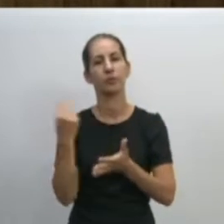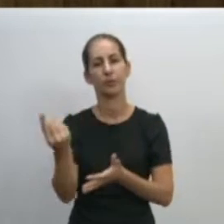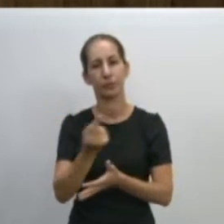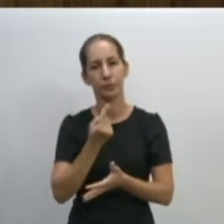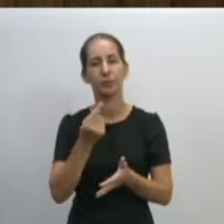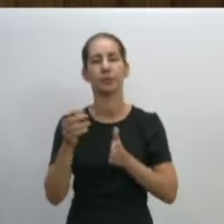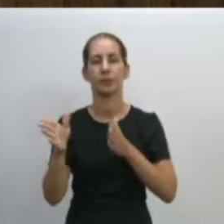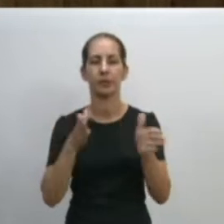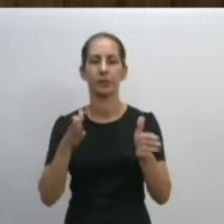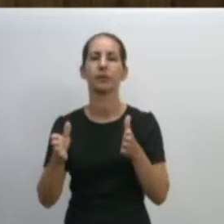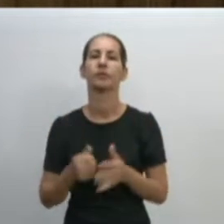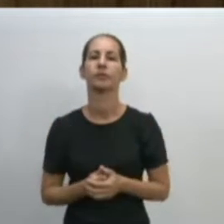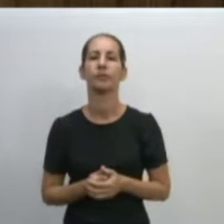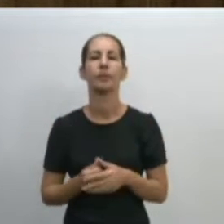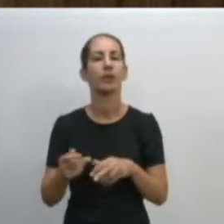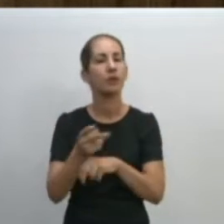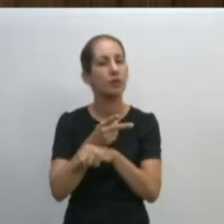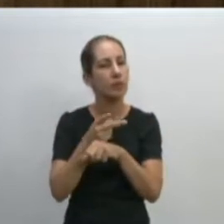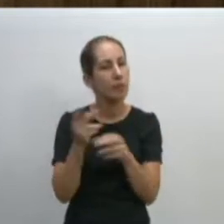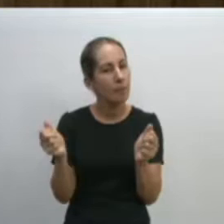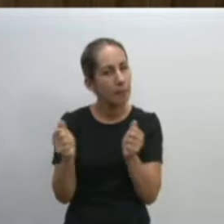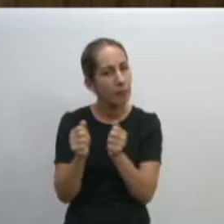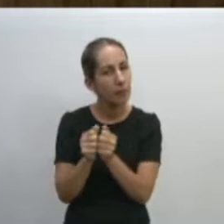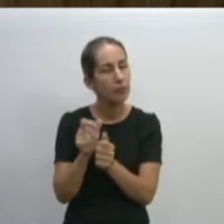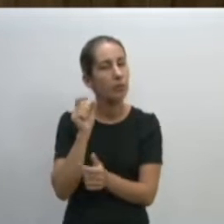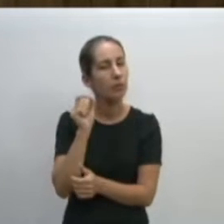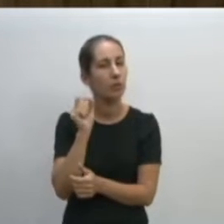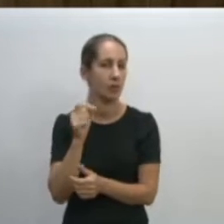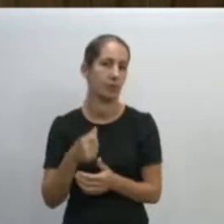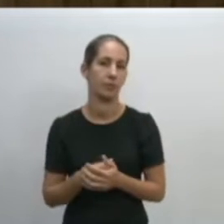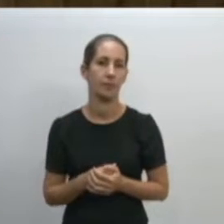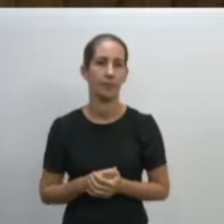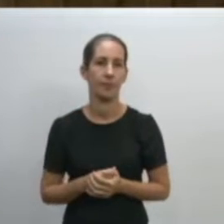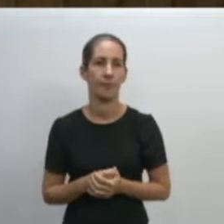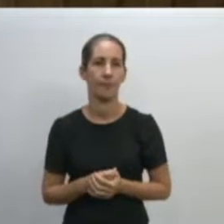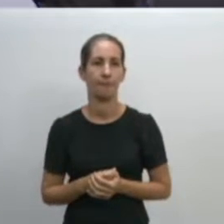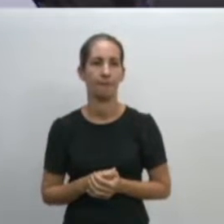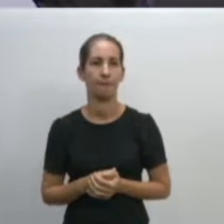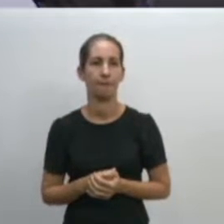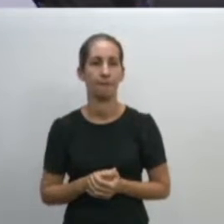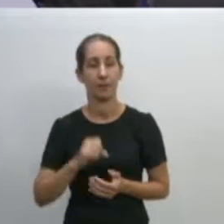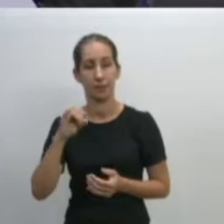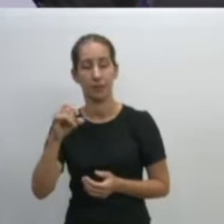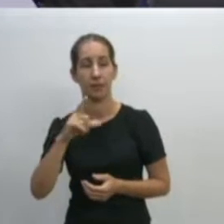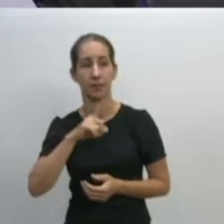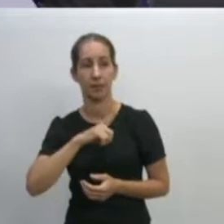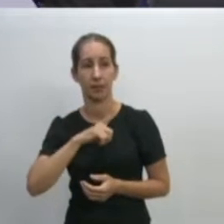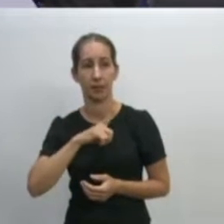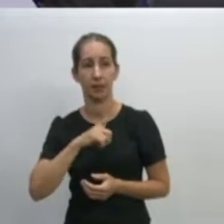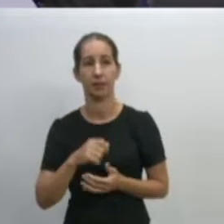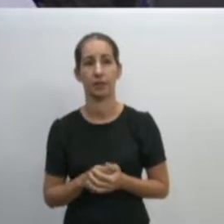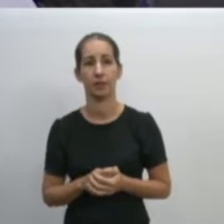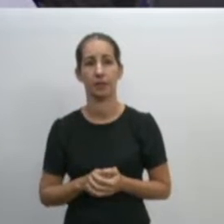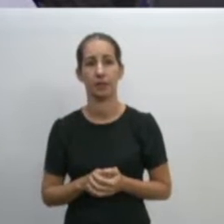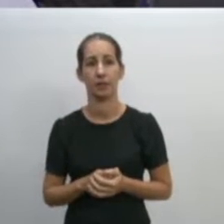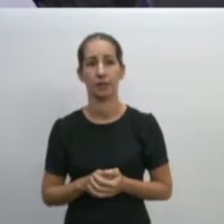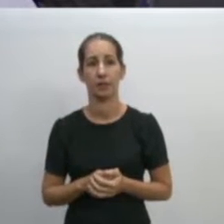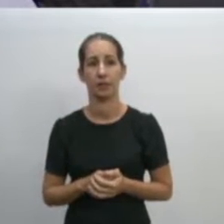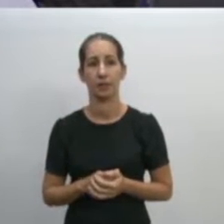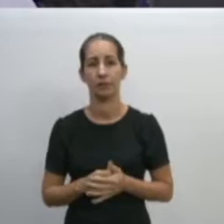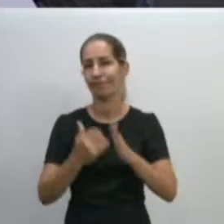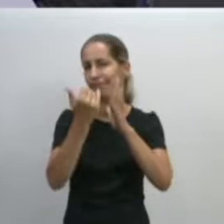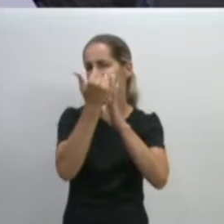mandato para averiguar de perto essa situação, porque, de fato, se está havendo essa quebra na